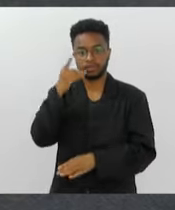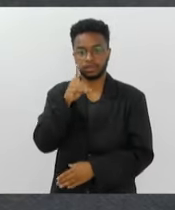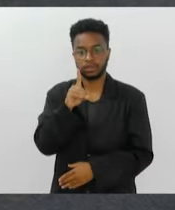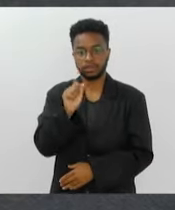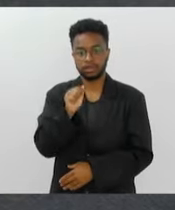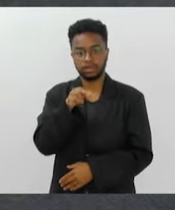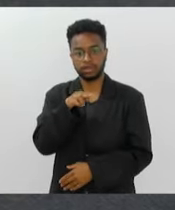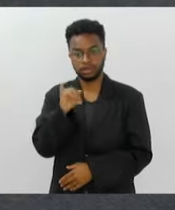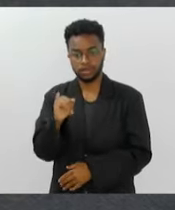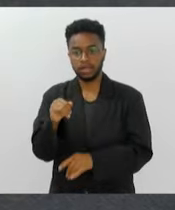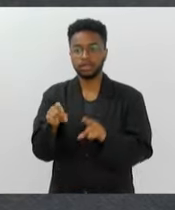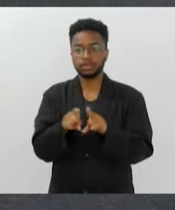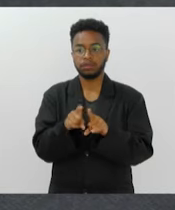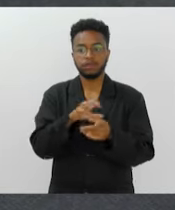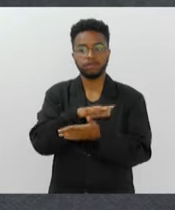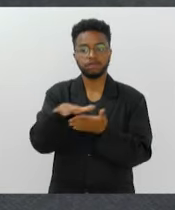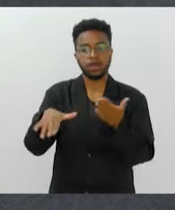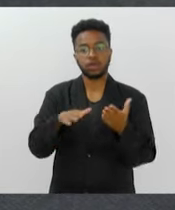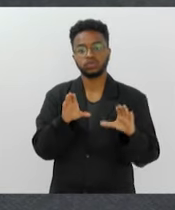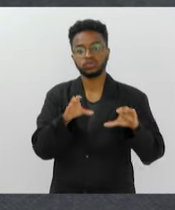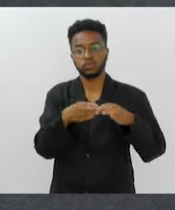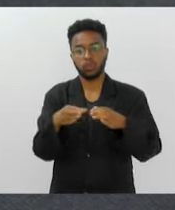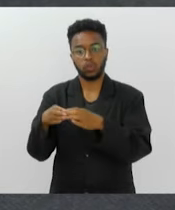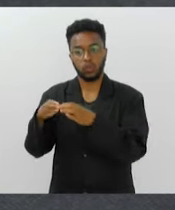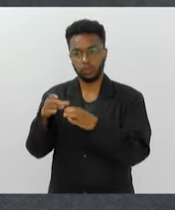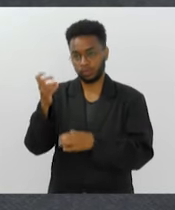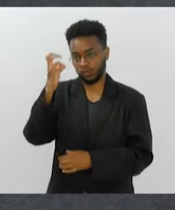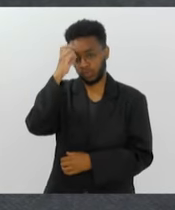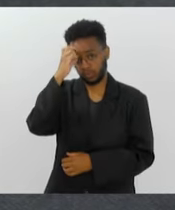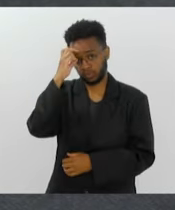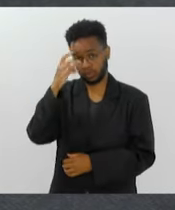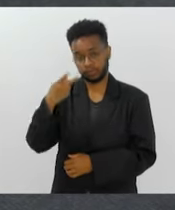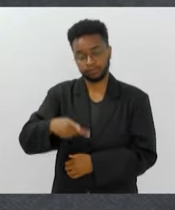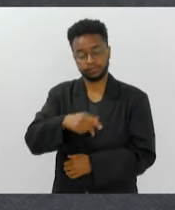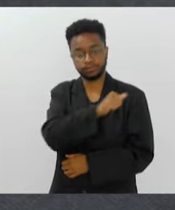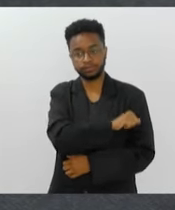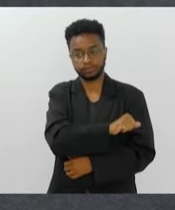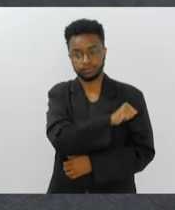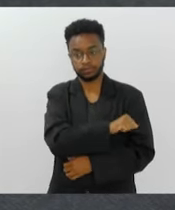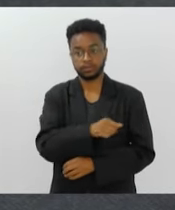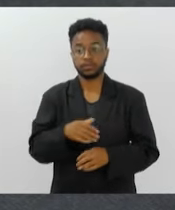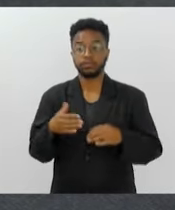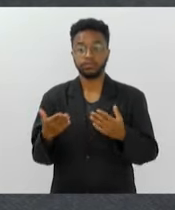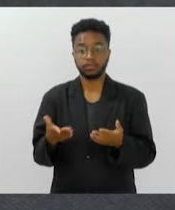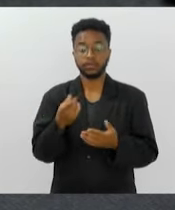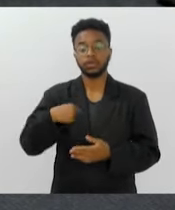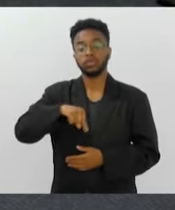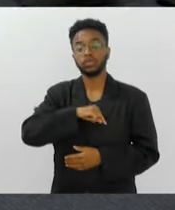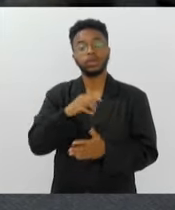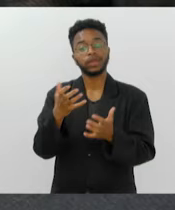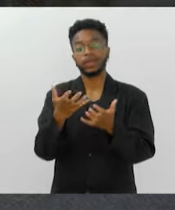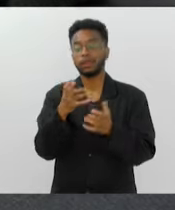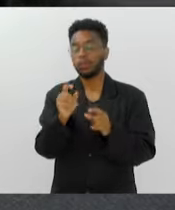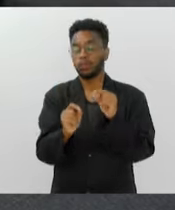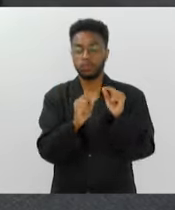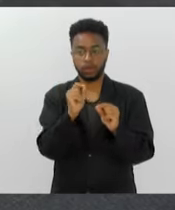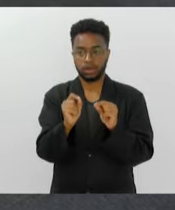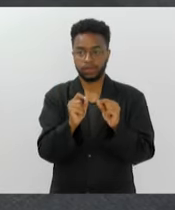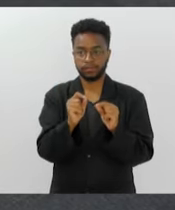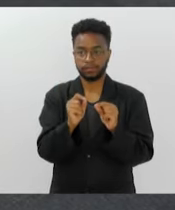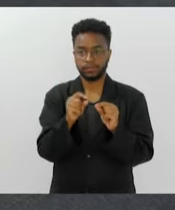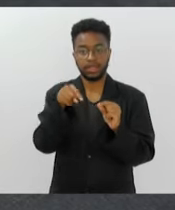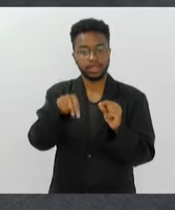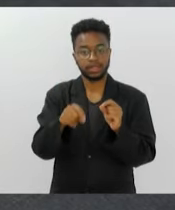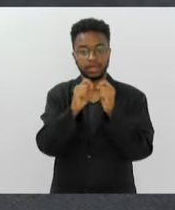envolvido vários grupos né culturais no estado do Rio de Janeiro e o que a gente quer com essa frente Presidente nessa casa